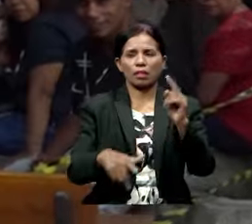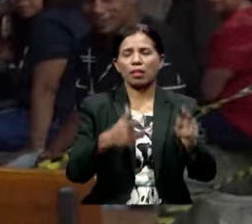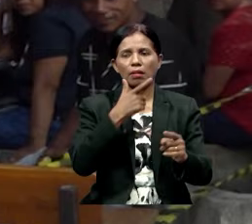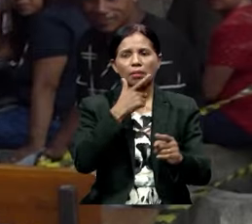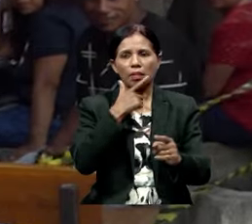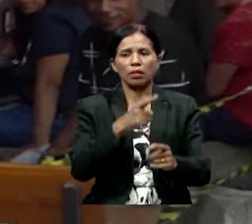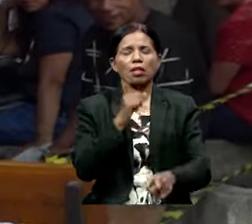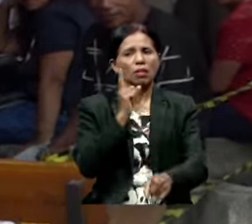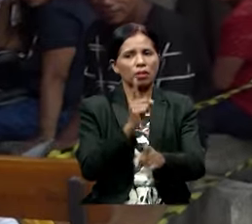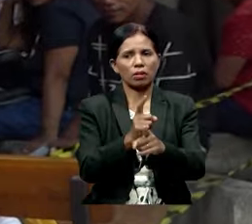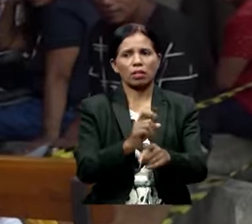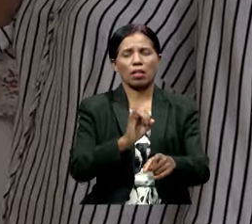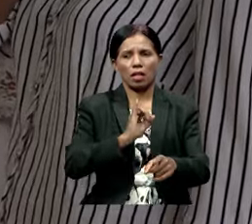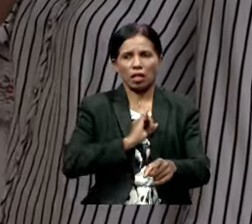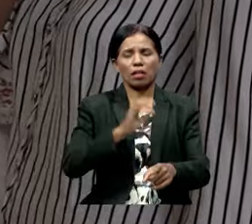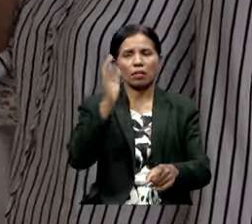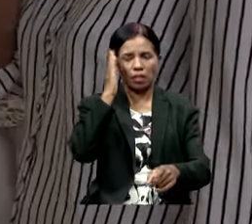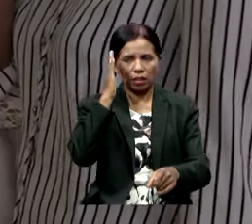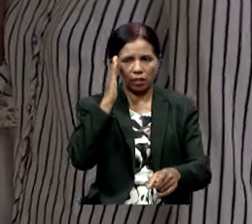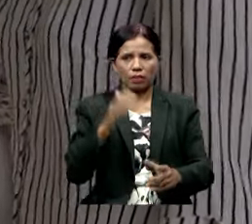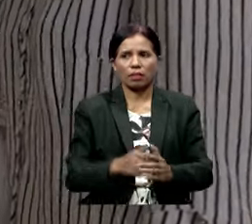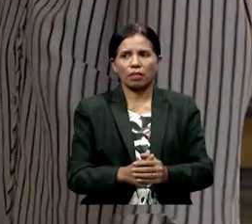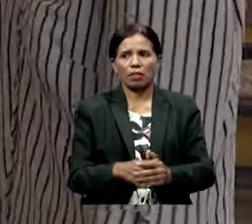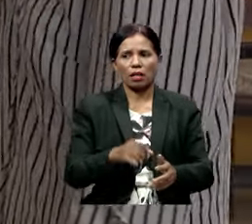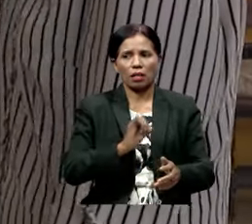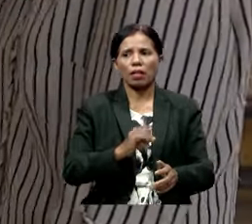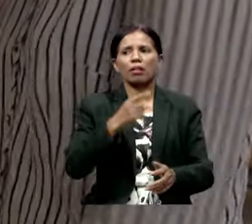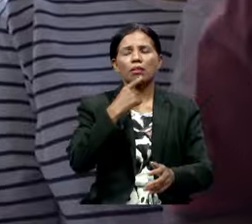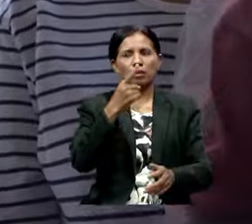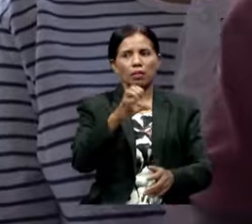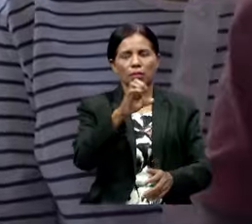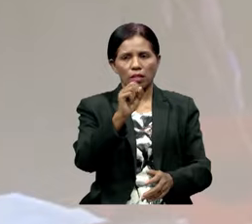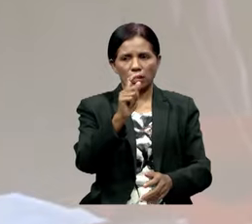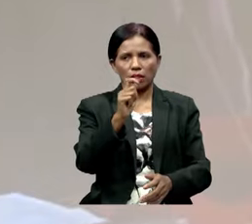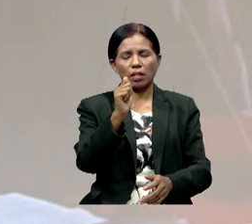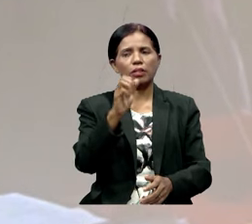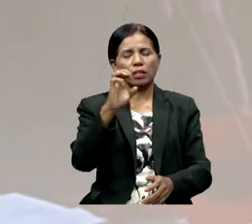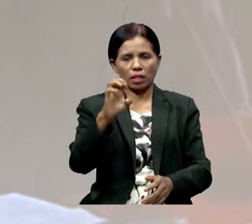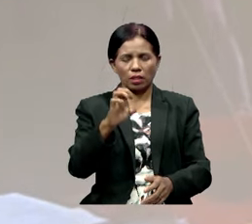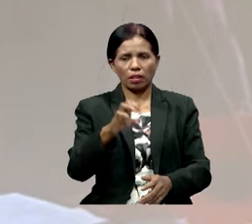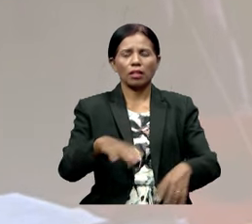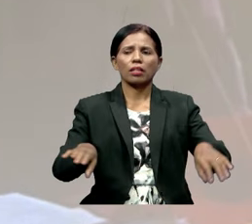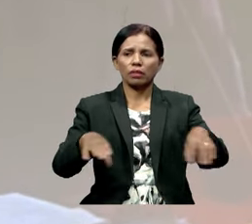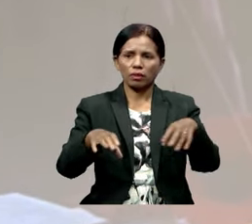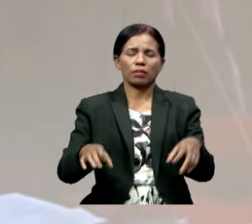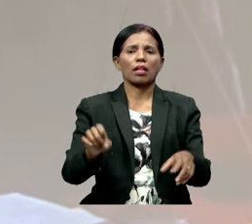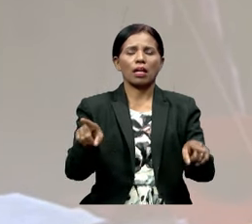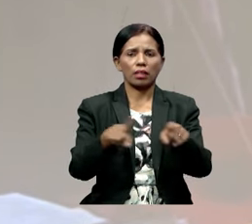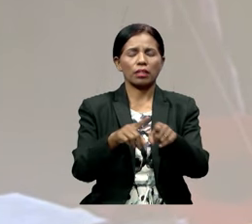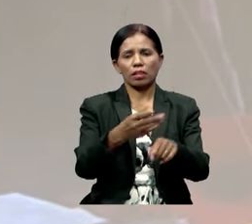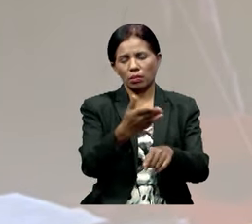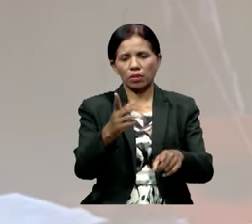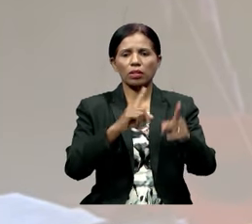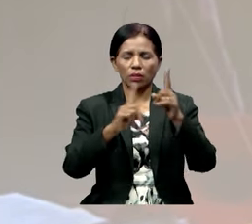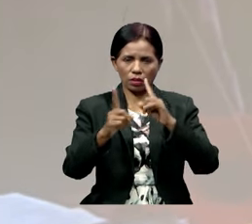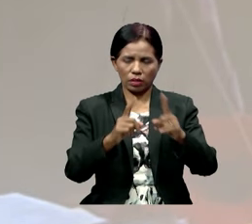mesmo, não é mais em Atene. E a outra até vai estar, que serviço não é, ou não é, está bom explicar,